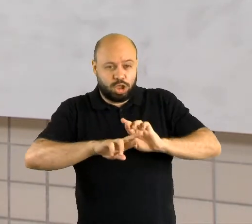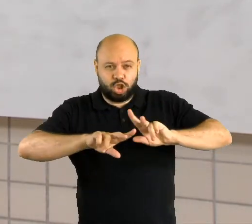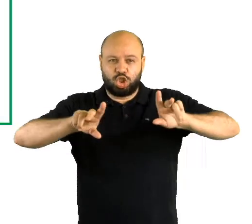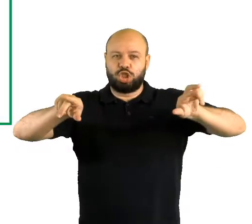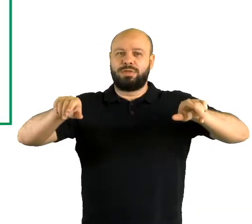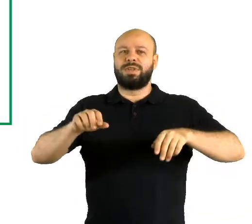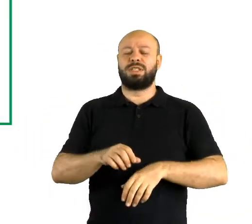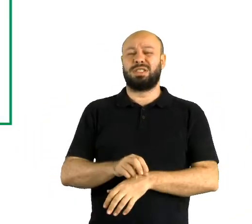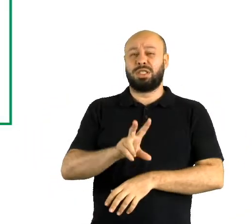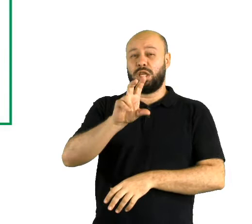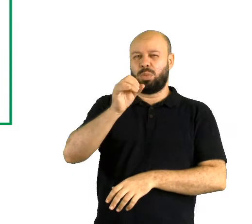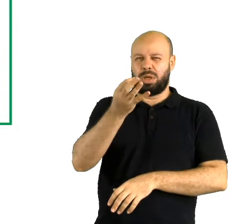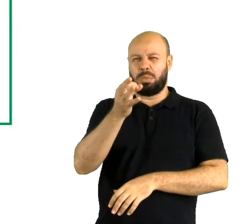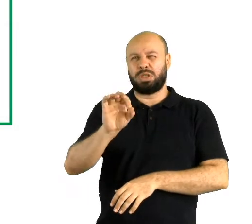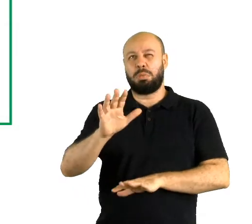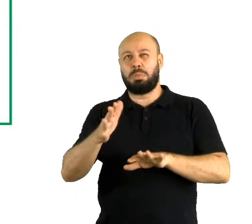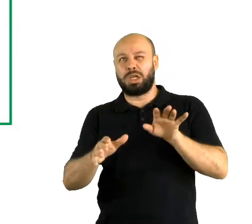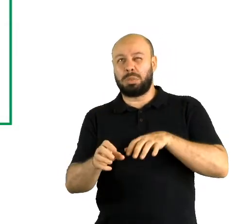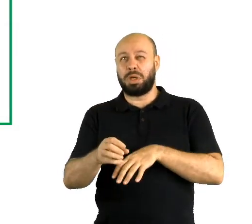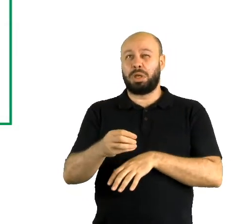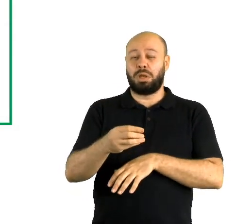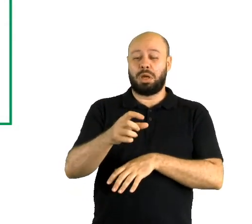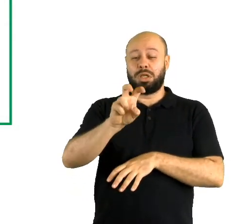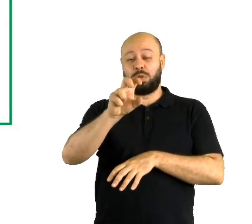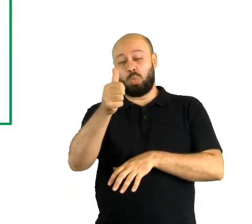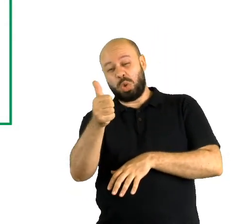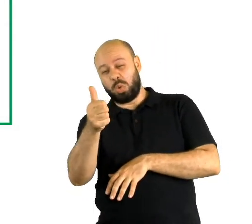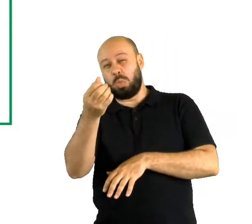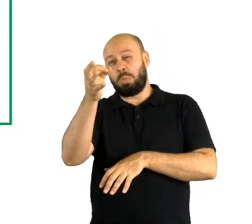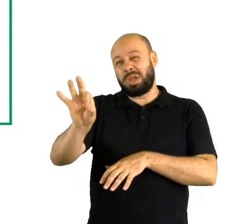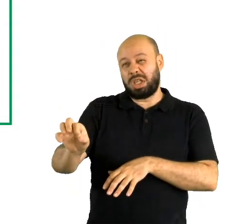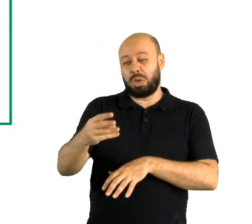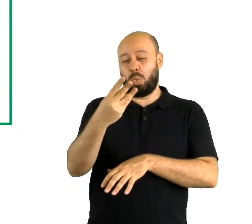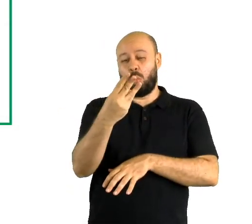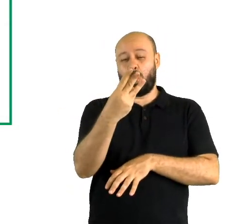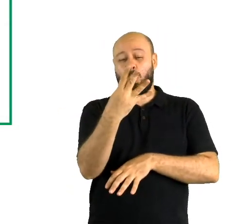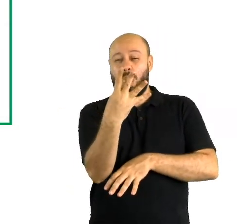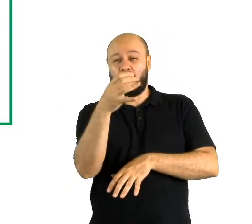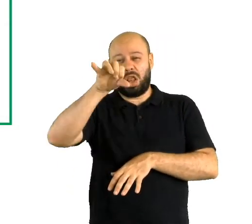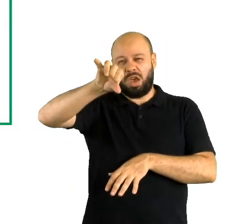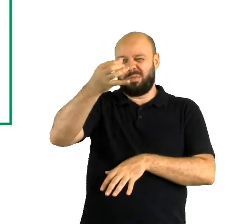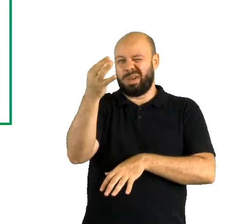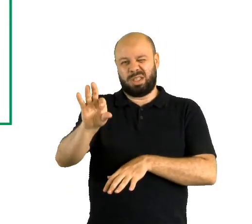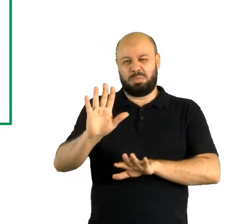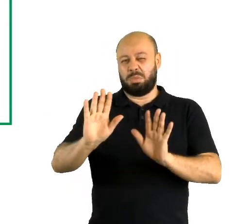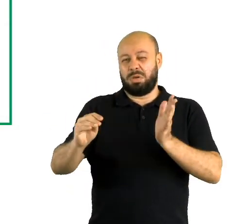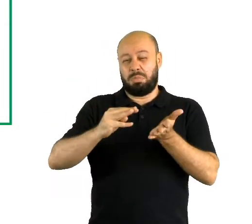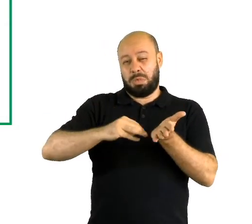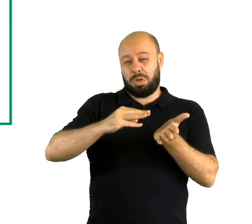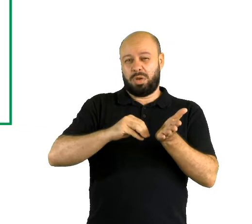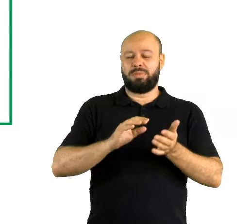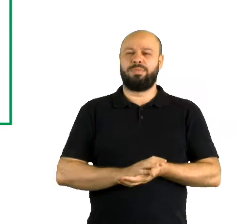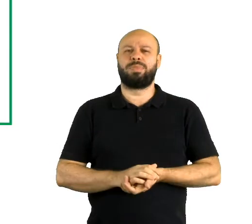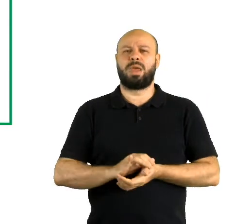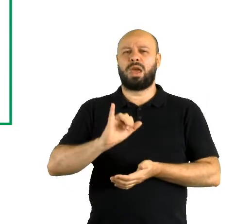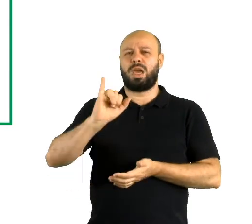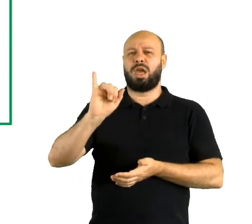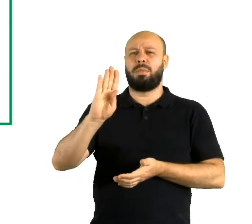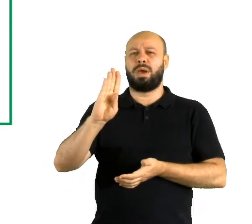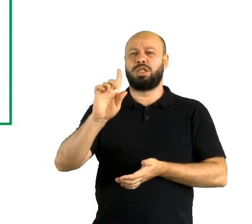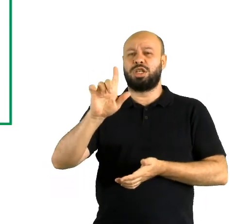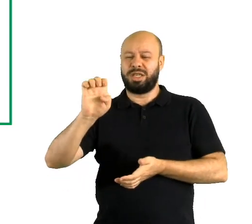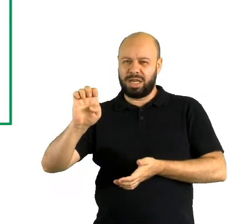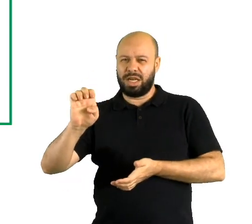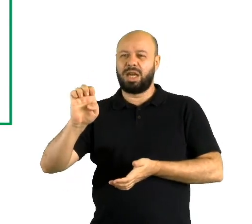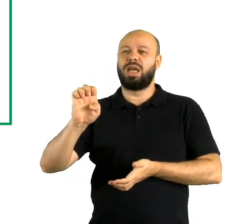Aí você vai ver num 51%, vai ver 49%, É questão de metodologia. O IBGE, esses dados do IBGE trabalham a floresta